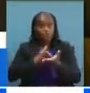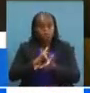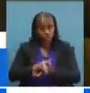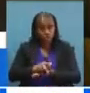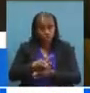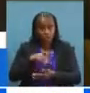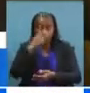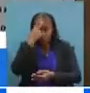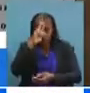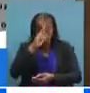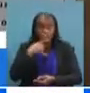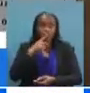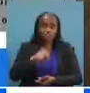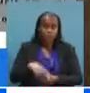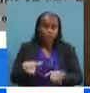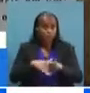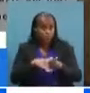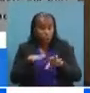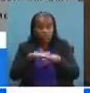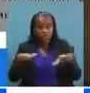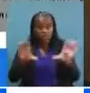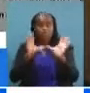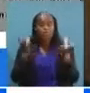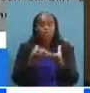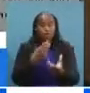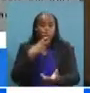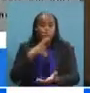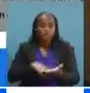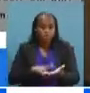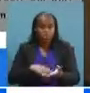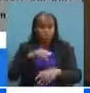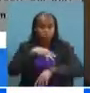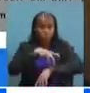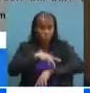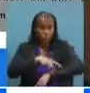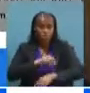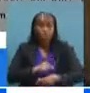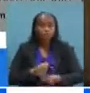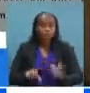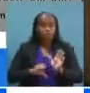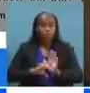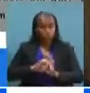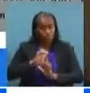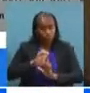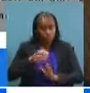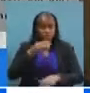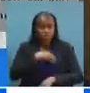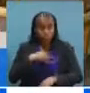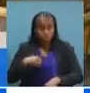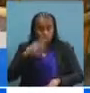o engajamento da ilha votava uma velhinha que condiciona a saúde das